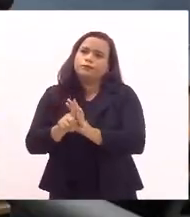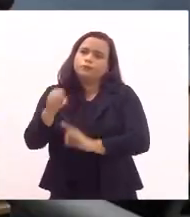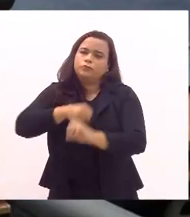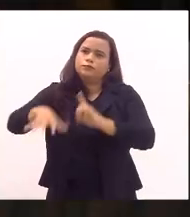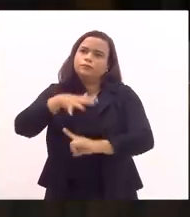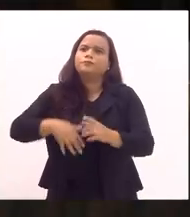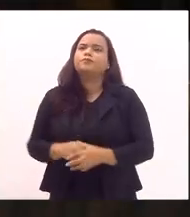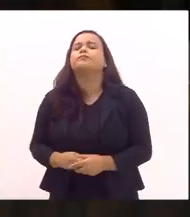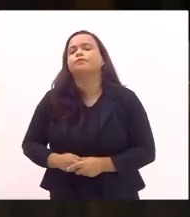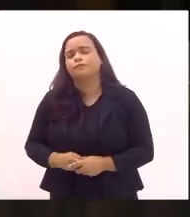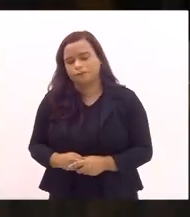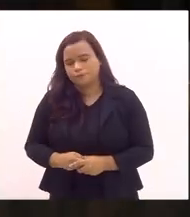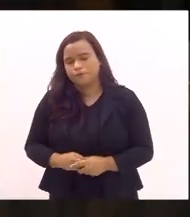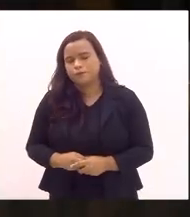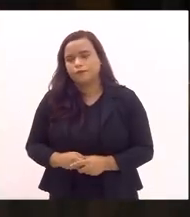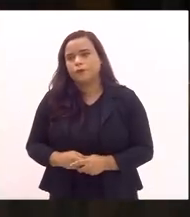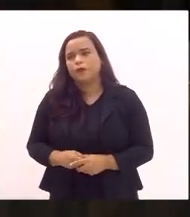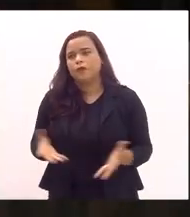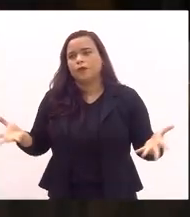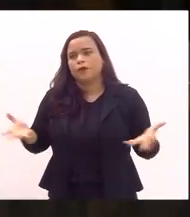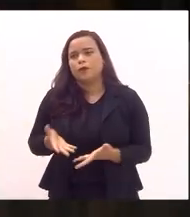pela comissão